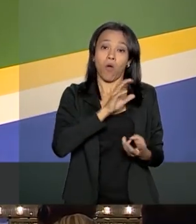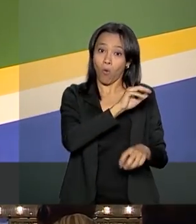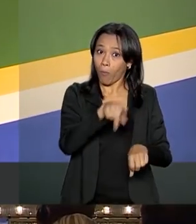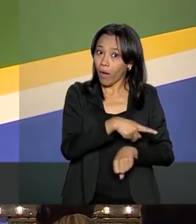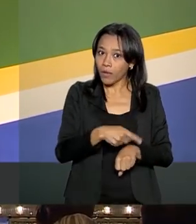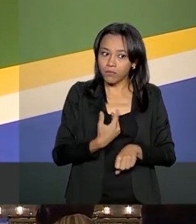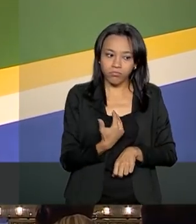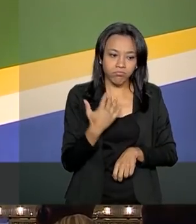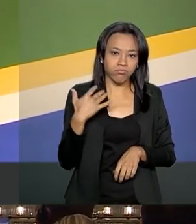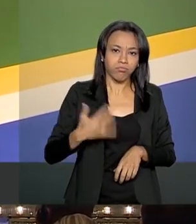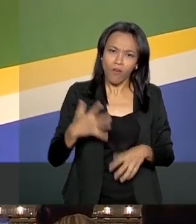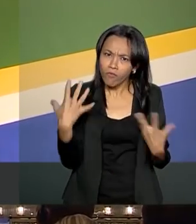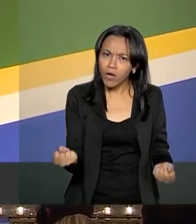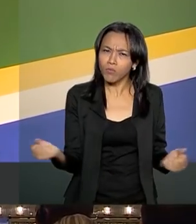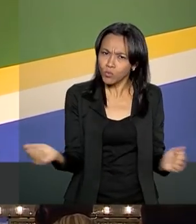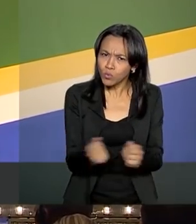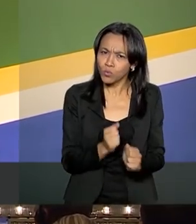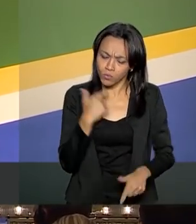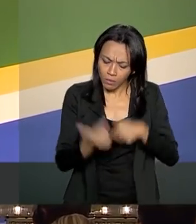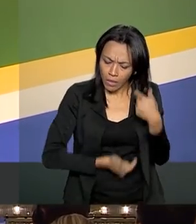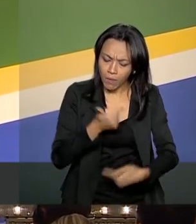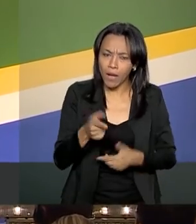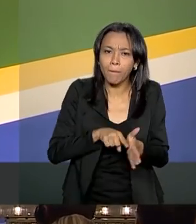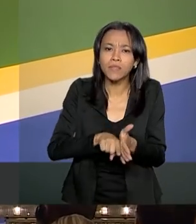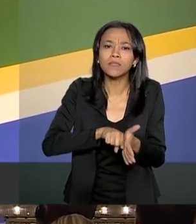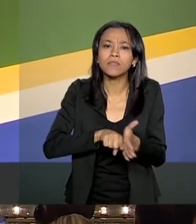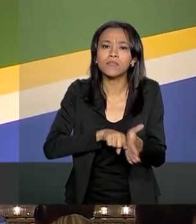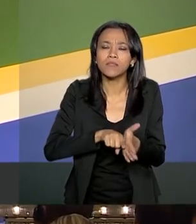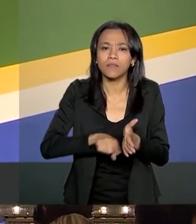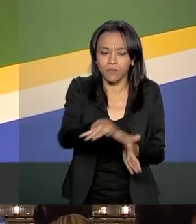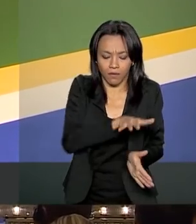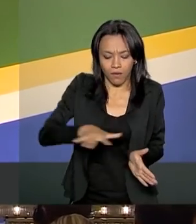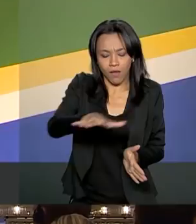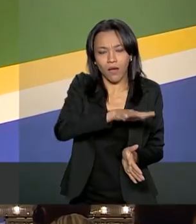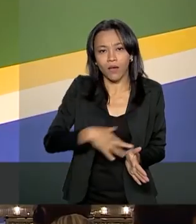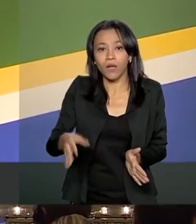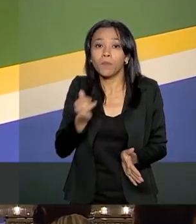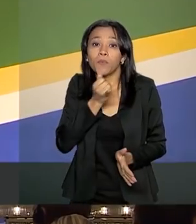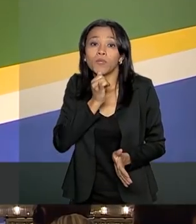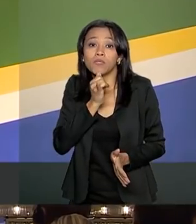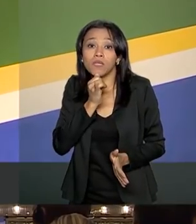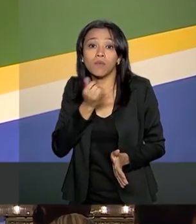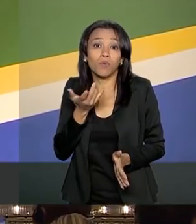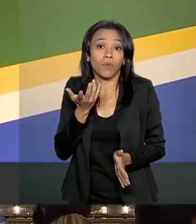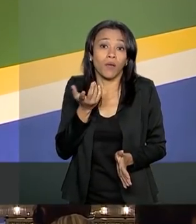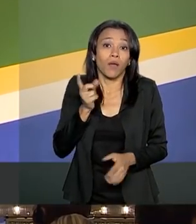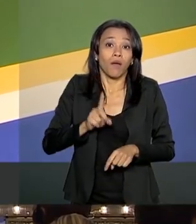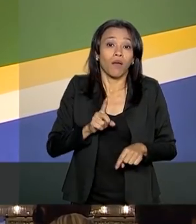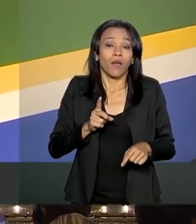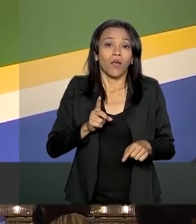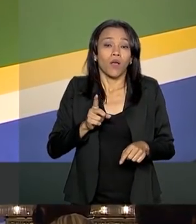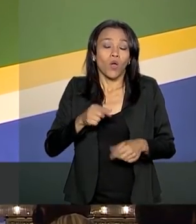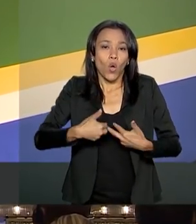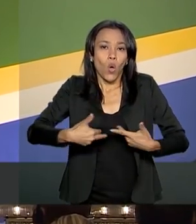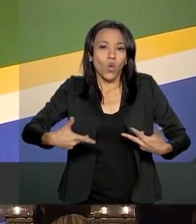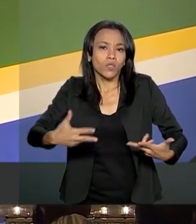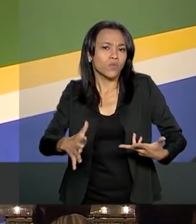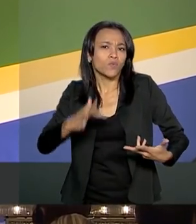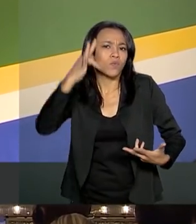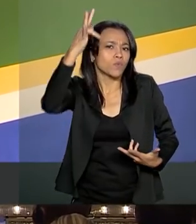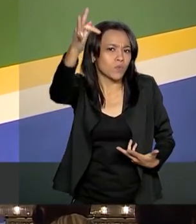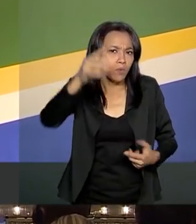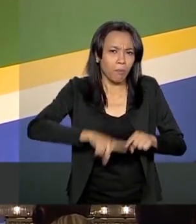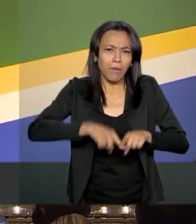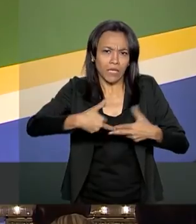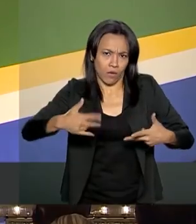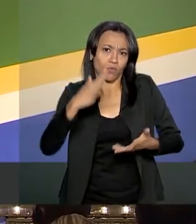juntos de pesquisas nessa área, como, por exemplo, o material do futuro, que foi descoberto em 2004, agora, há pouco